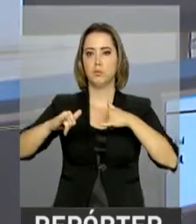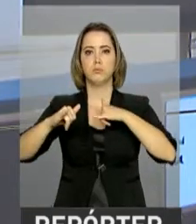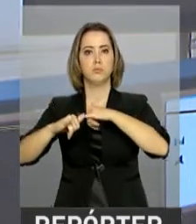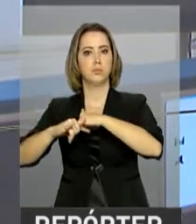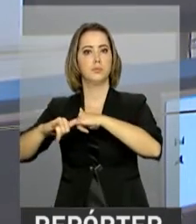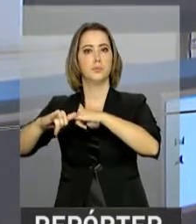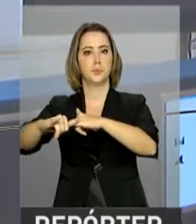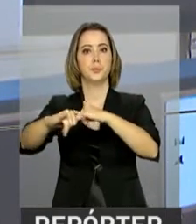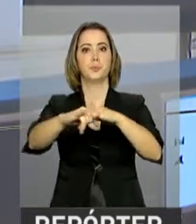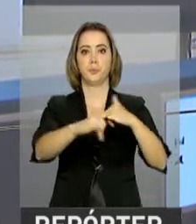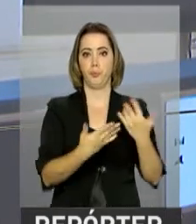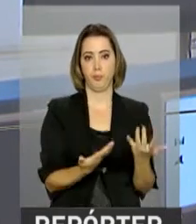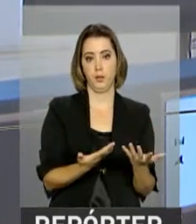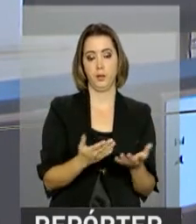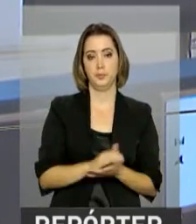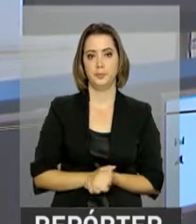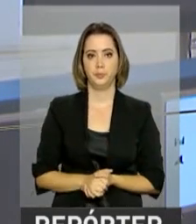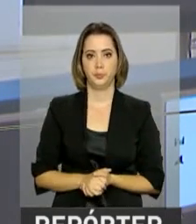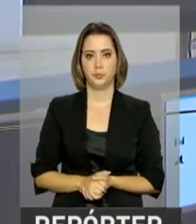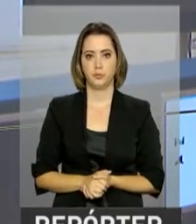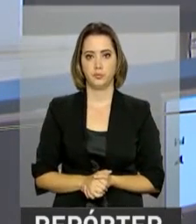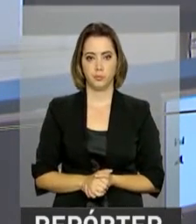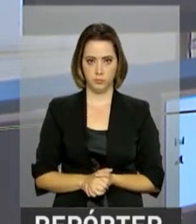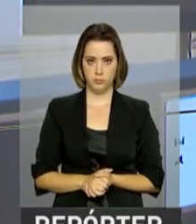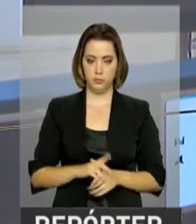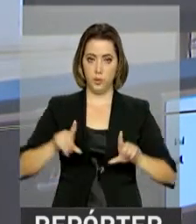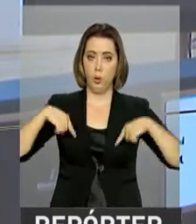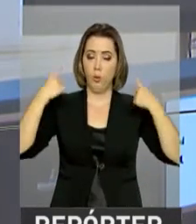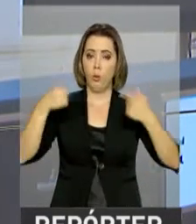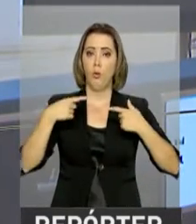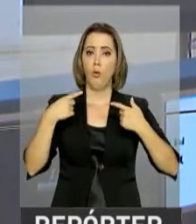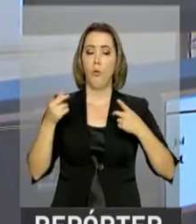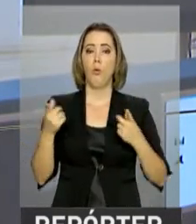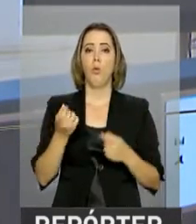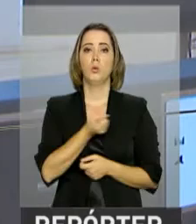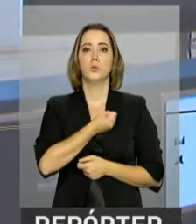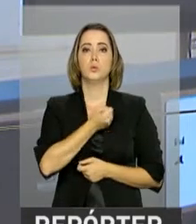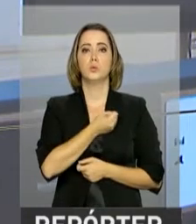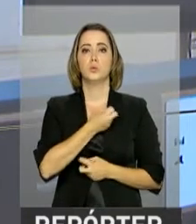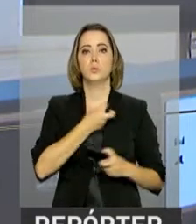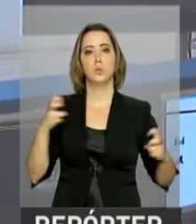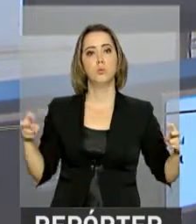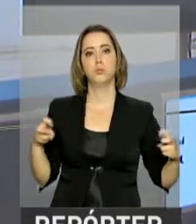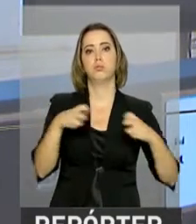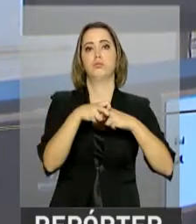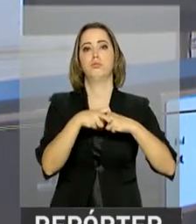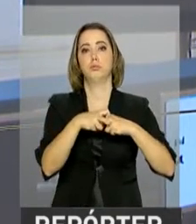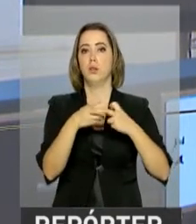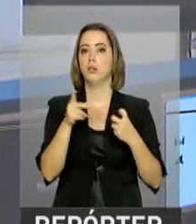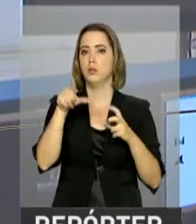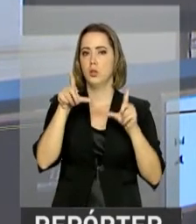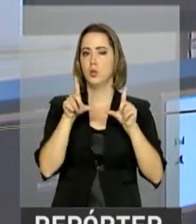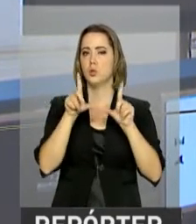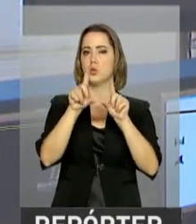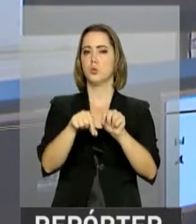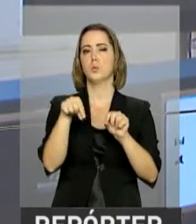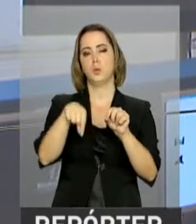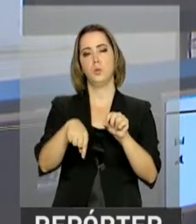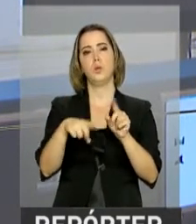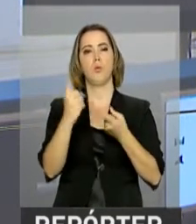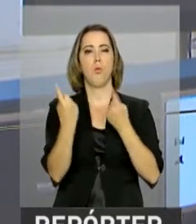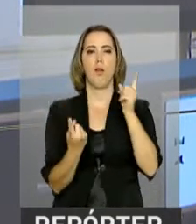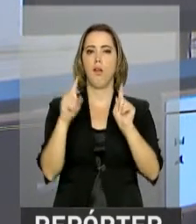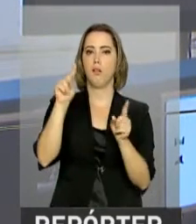o número de acidentes graves nas rodovias federais diminuiu durante o carnaval deste ano no entanto houve aumento